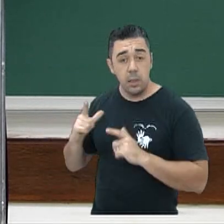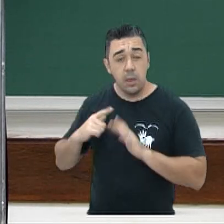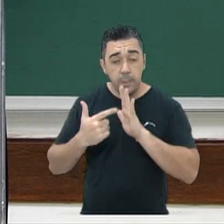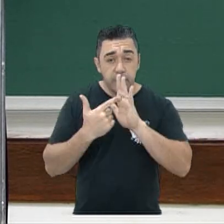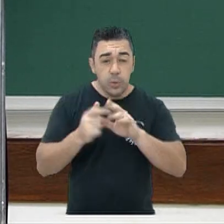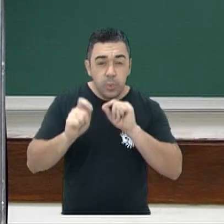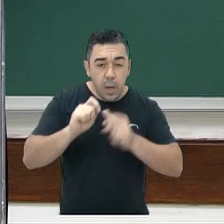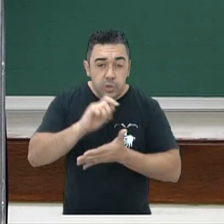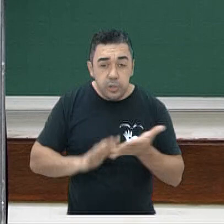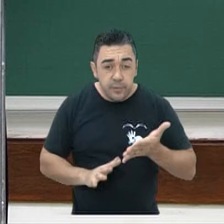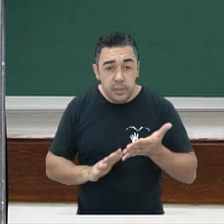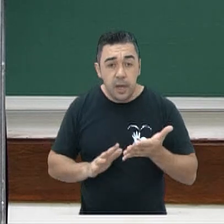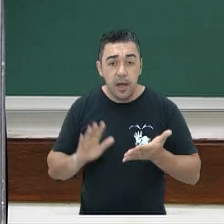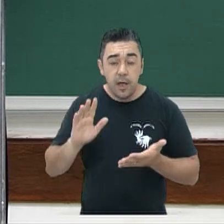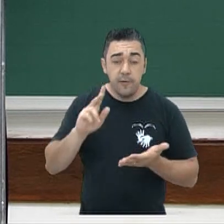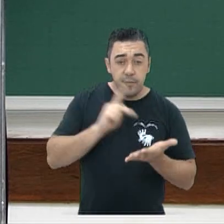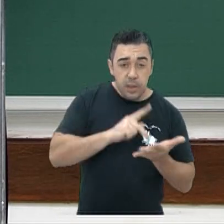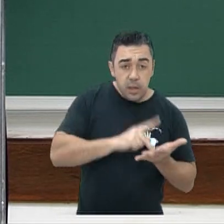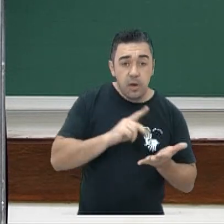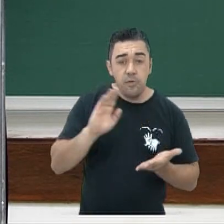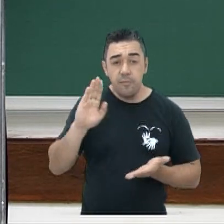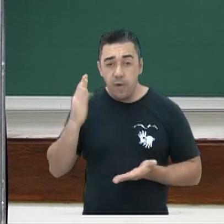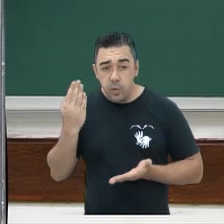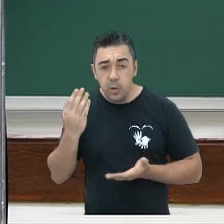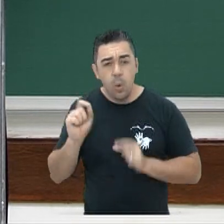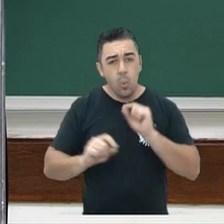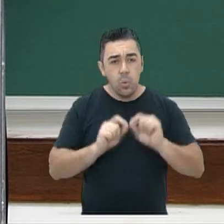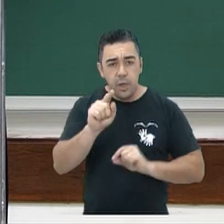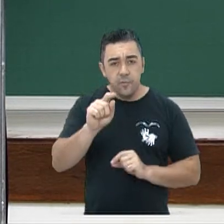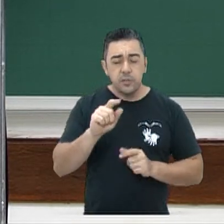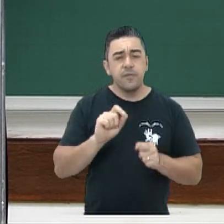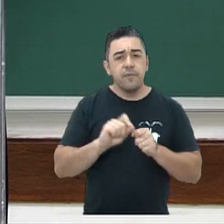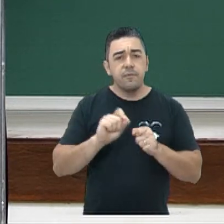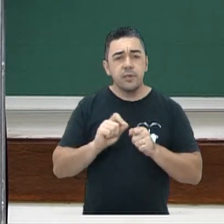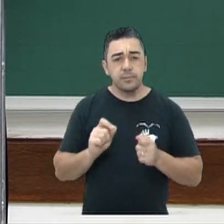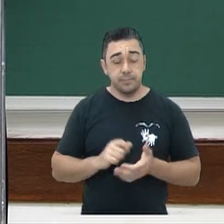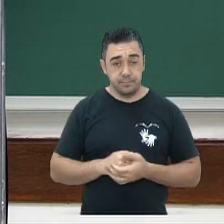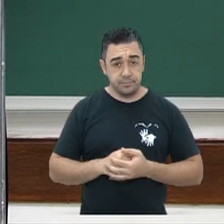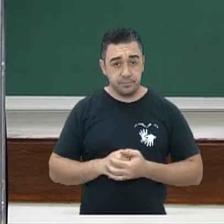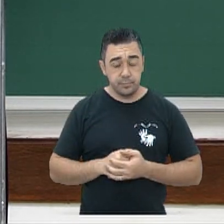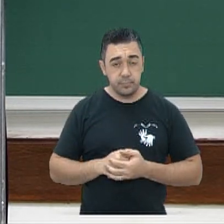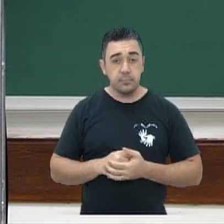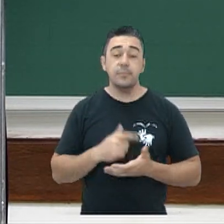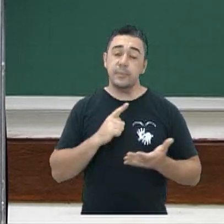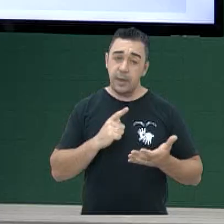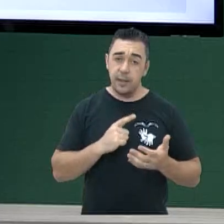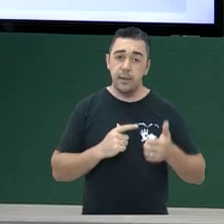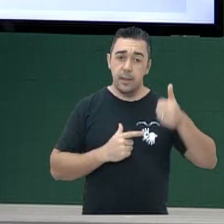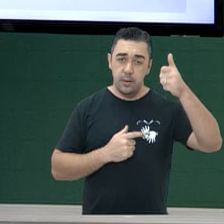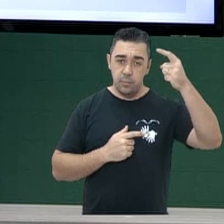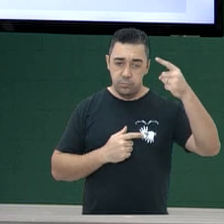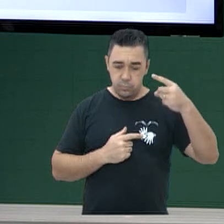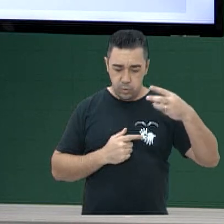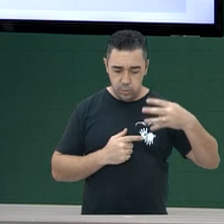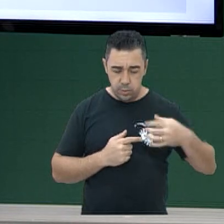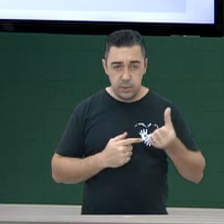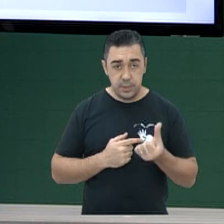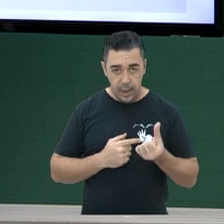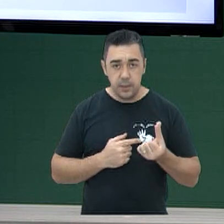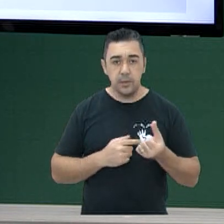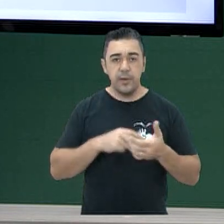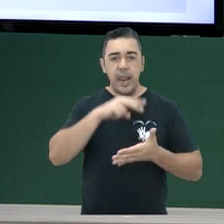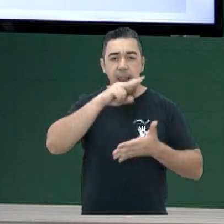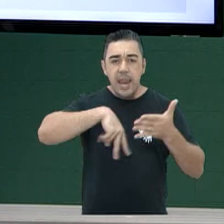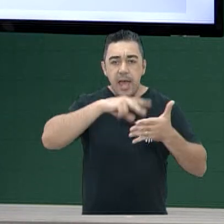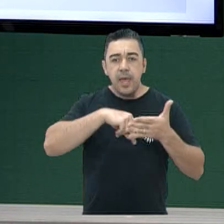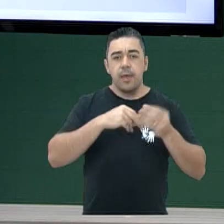tem uma atividade que é de falso ou verdadeiro. Então o que você, aluno, vai fazer? Então a gente tem aqui as 6 questõezinhas, você vai ler